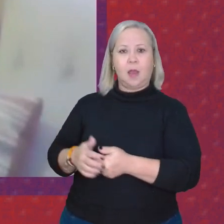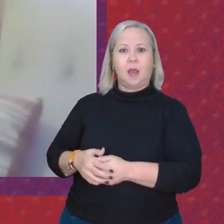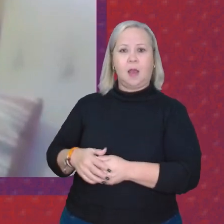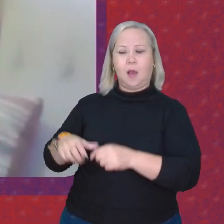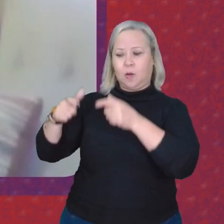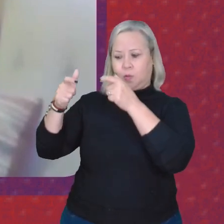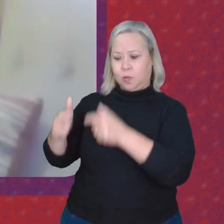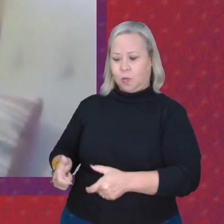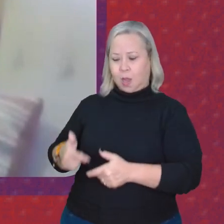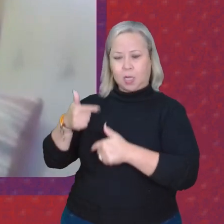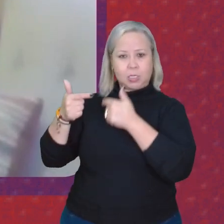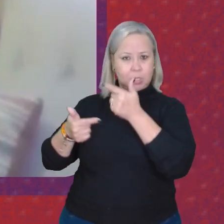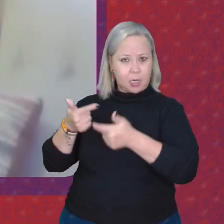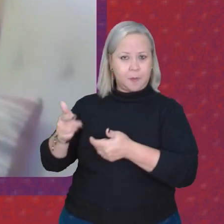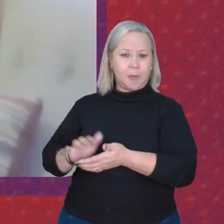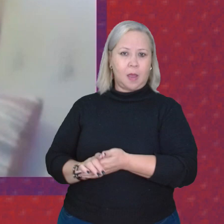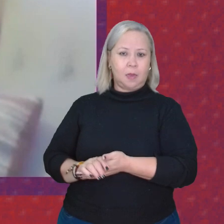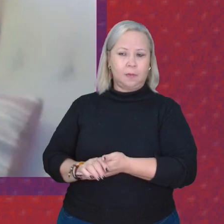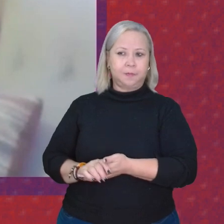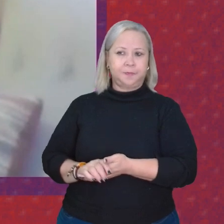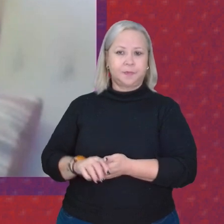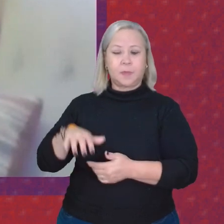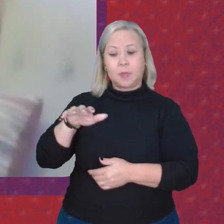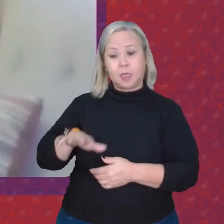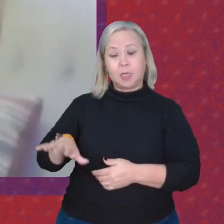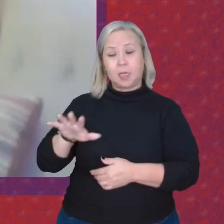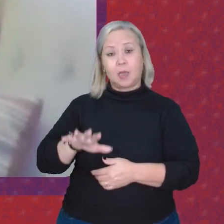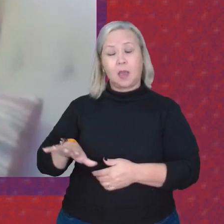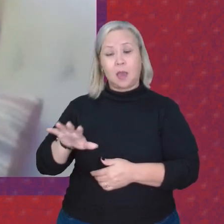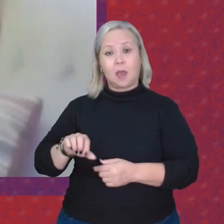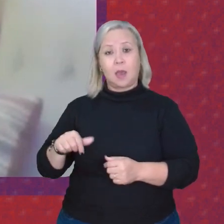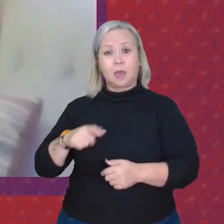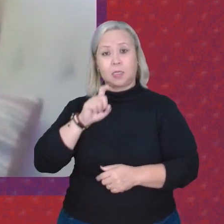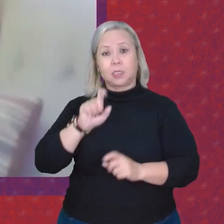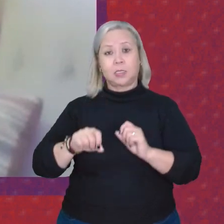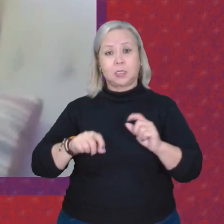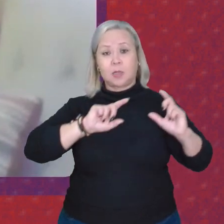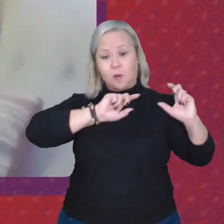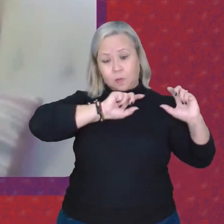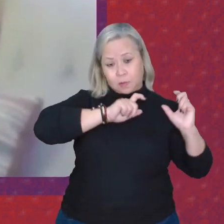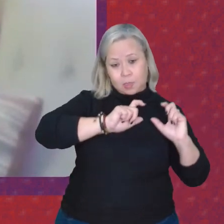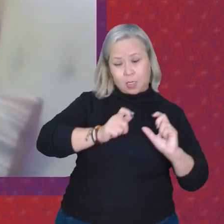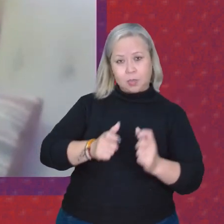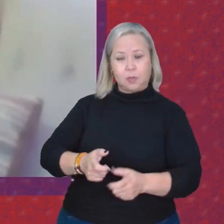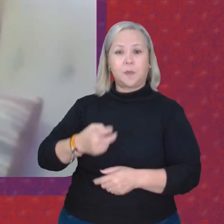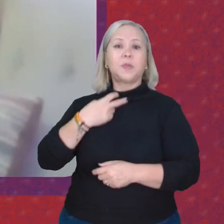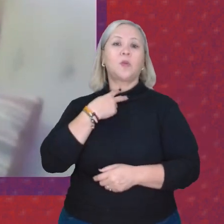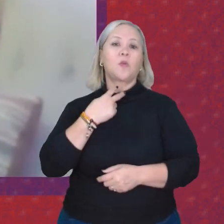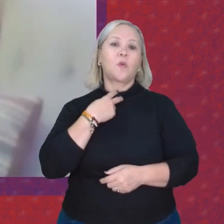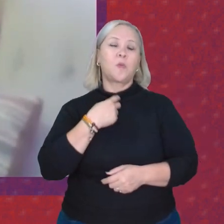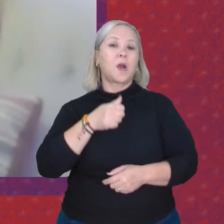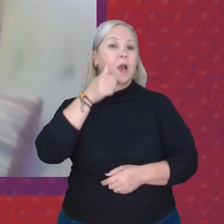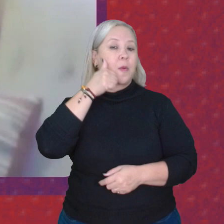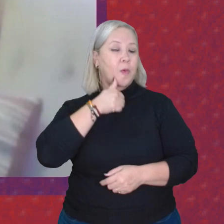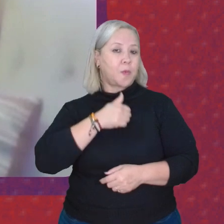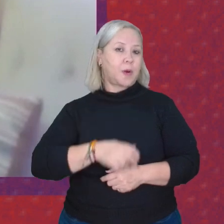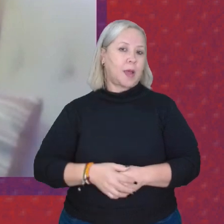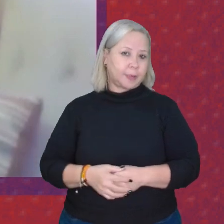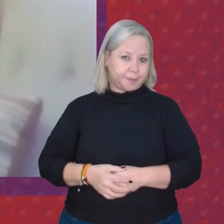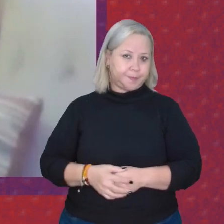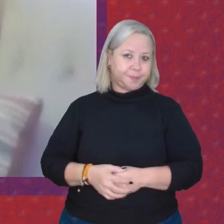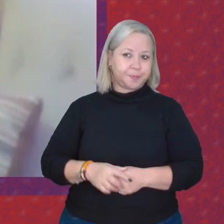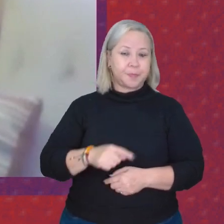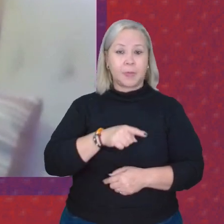de trabalho em áreas que são, inclusive, tradicionalmente ocupadas por mulheres, e